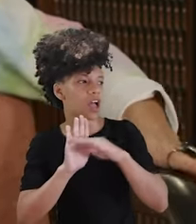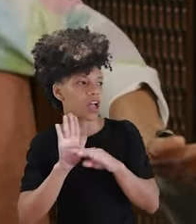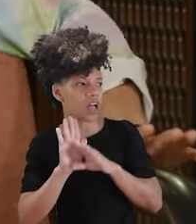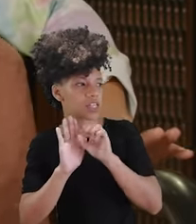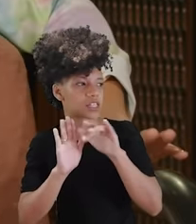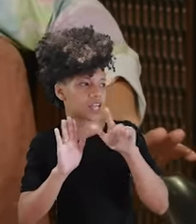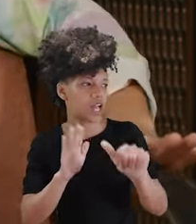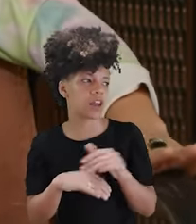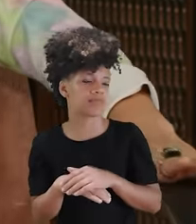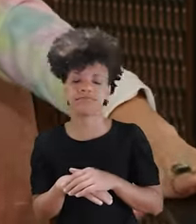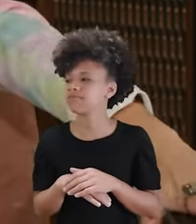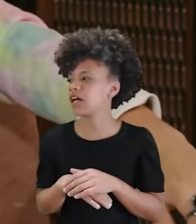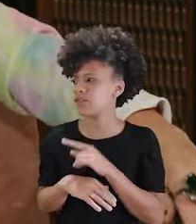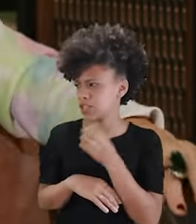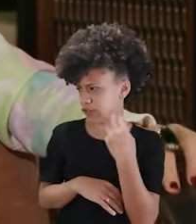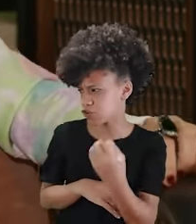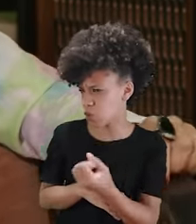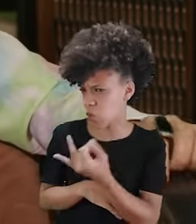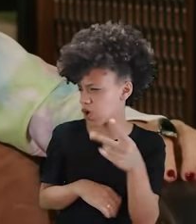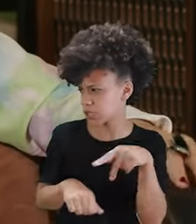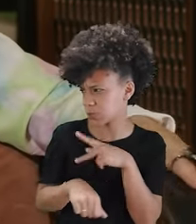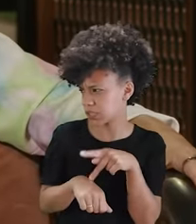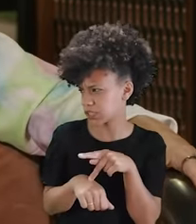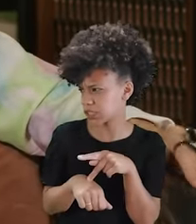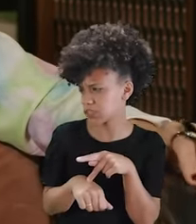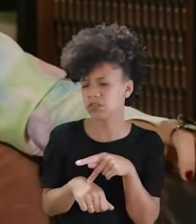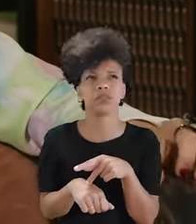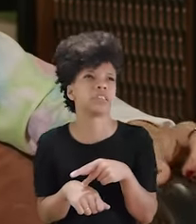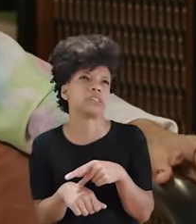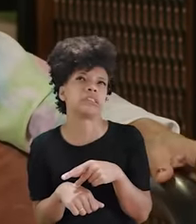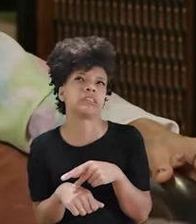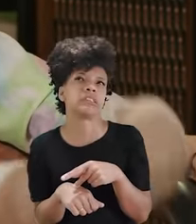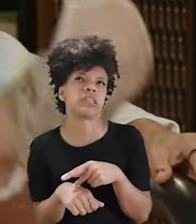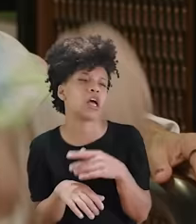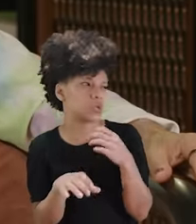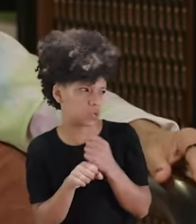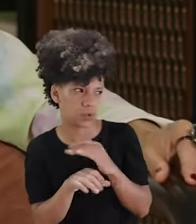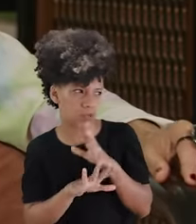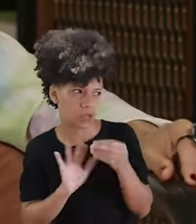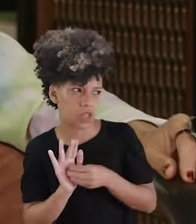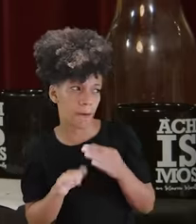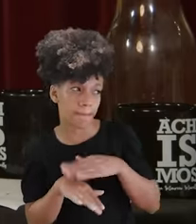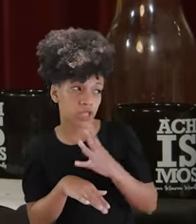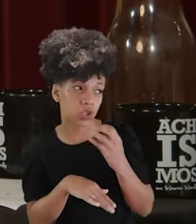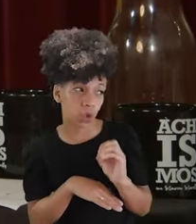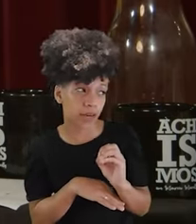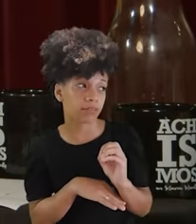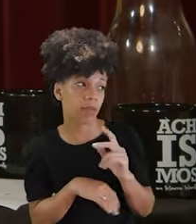ixi eu no total conheço mais de 40 mas com o navio eu conheço uns 25